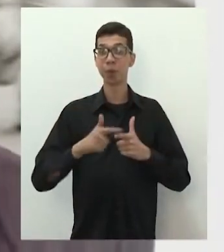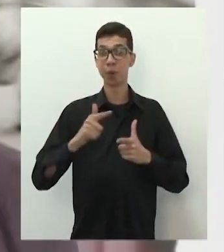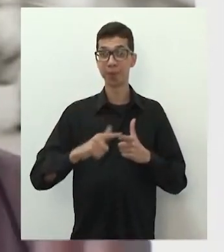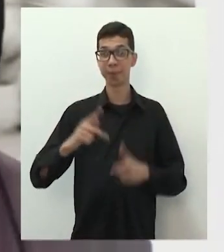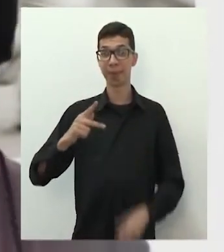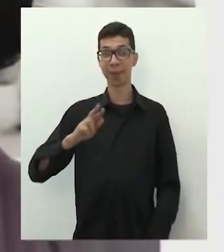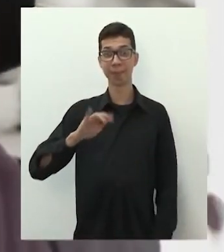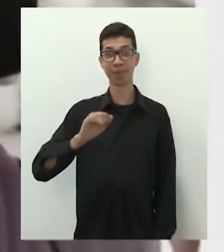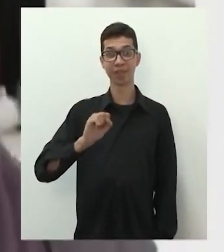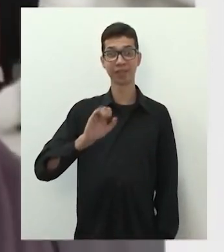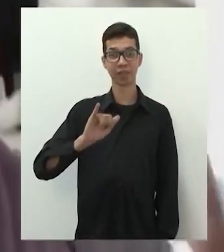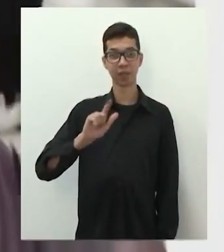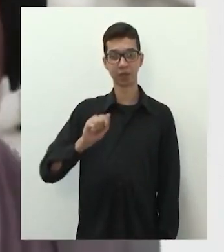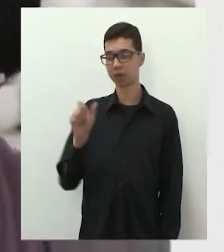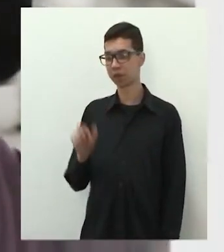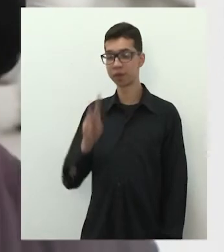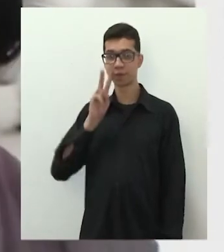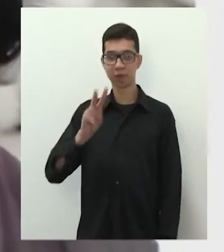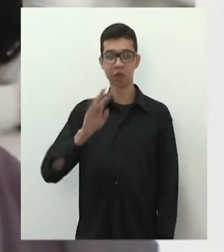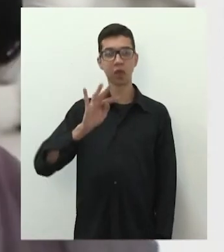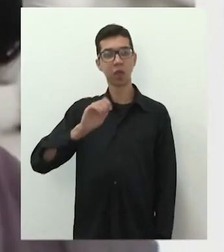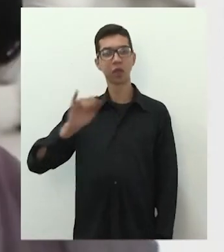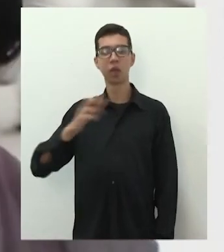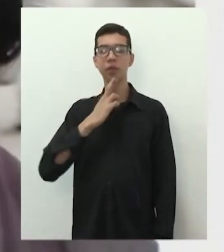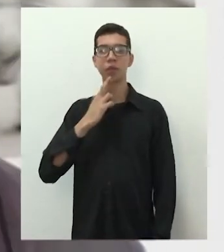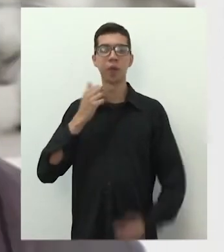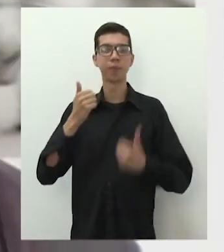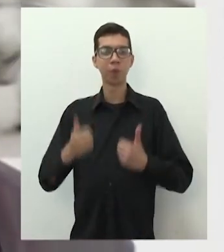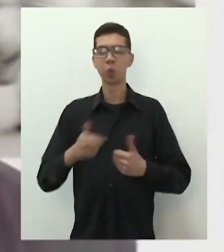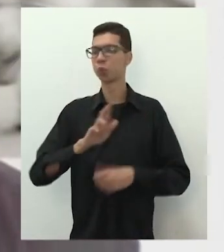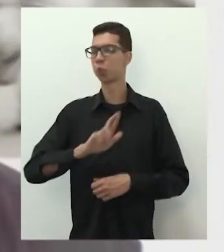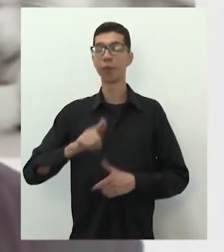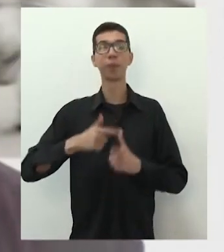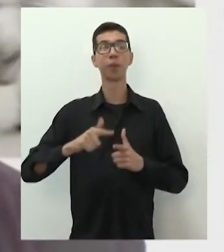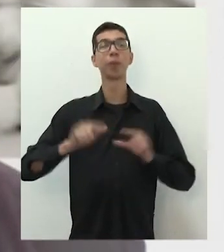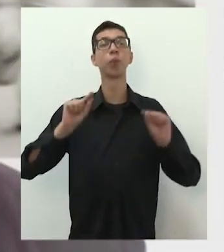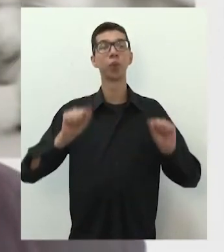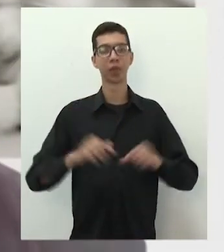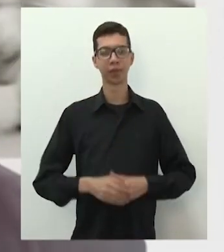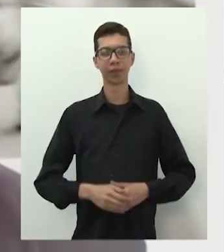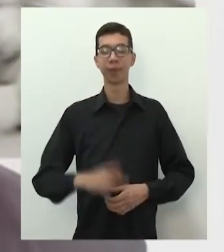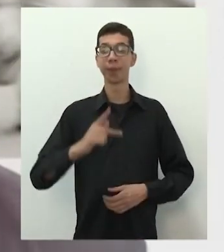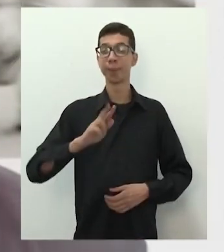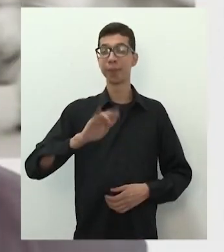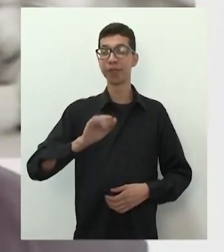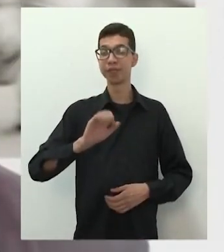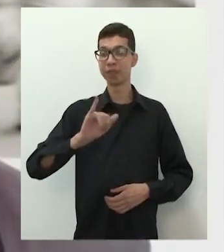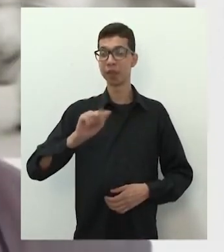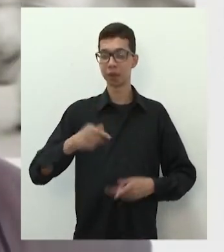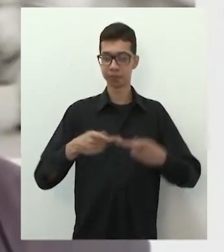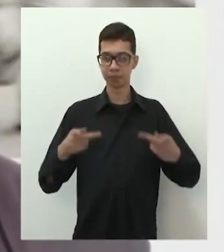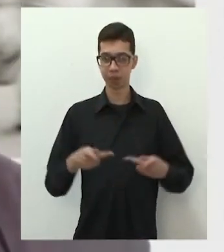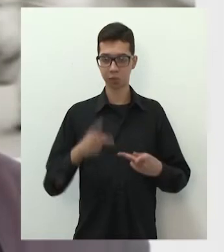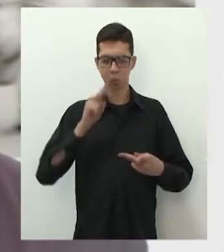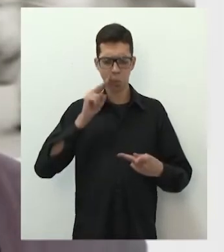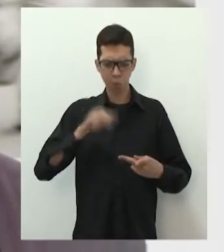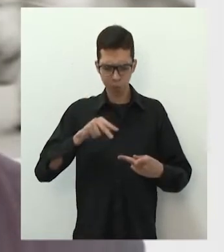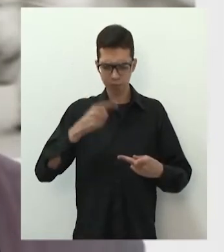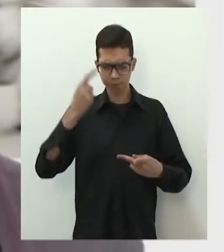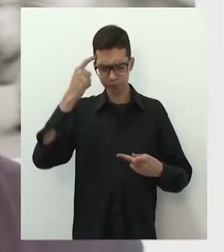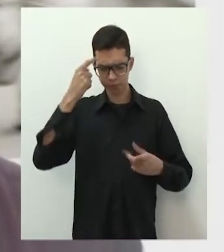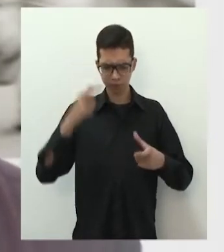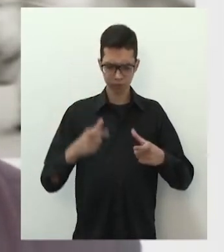celular, ela pega o smartphone. E aí o que ela faz? Ela atualiza o Insta. Porque eu preciso atualizar o meu